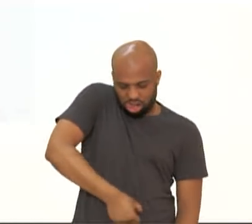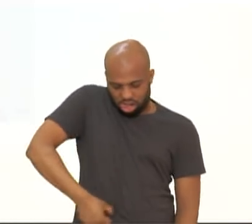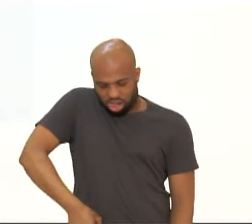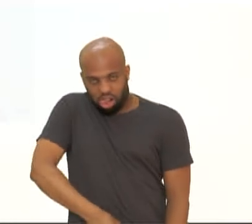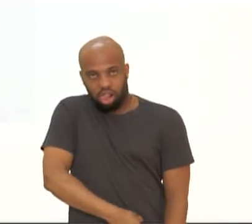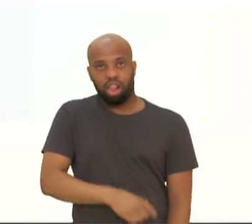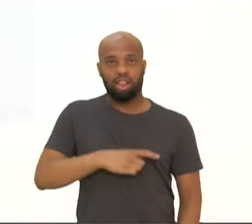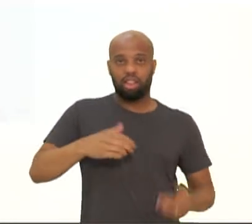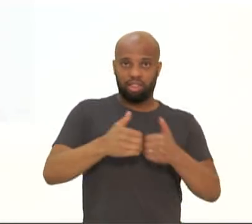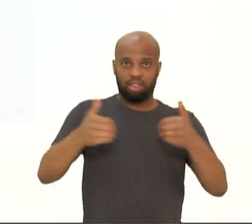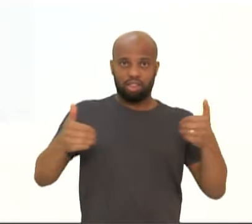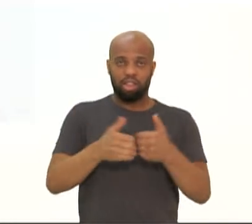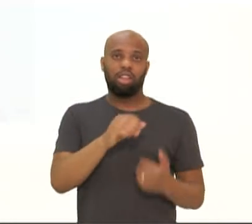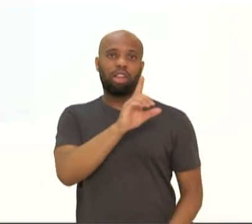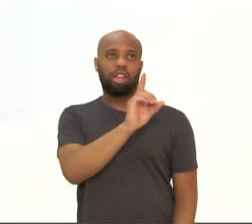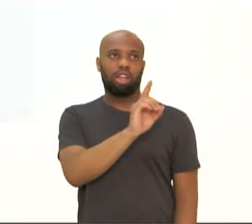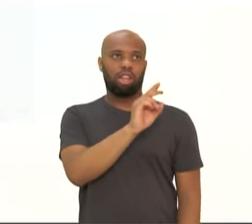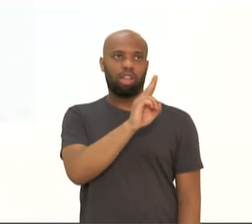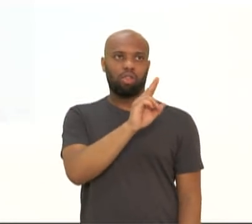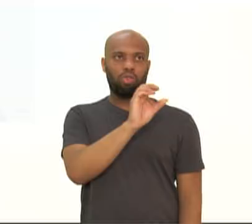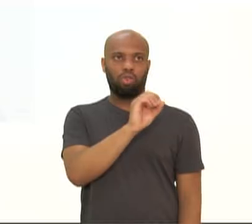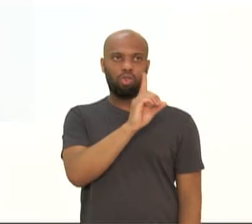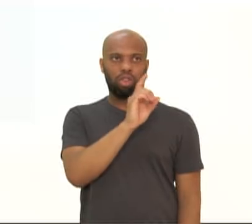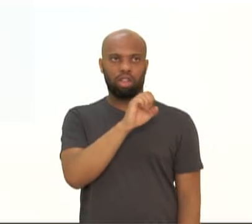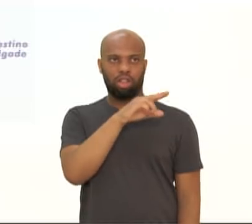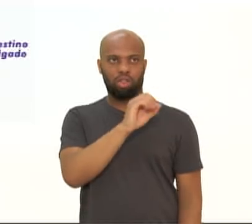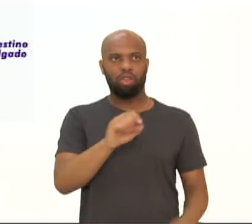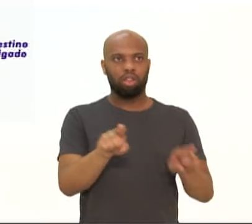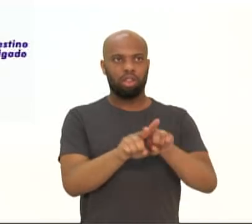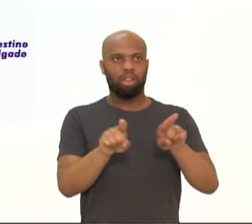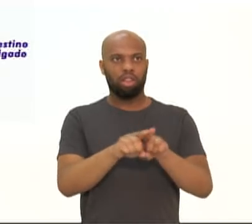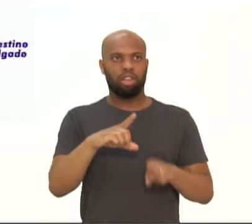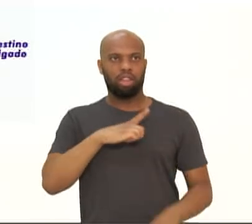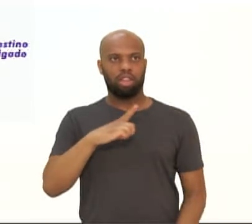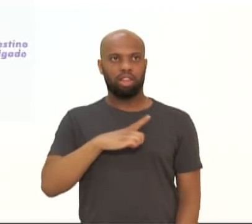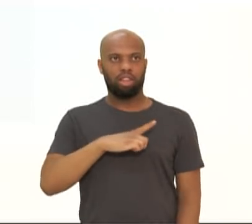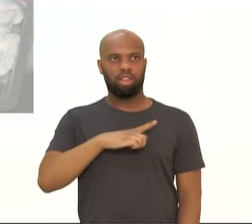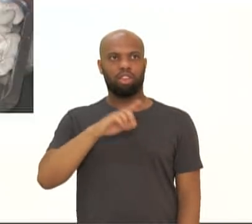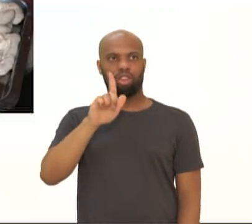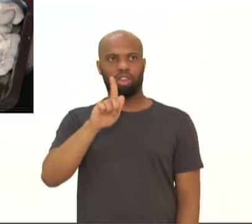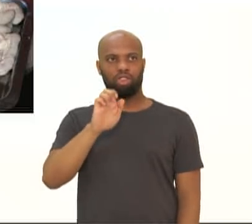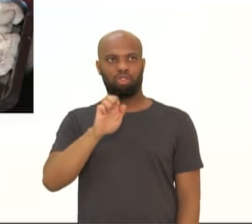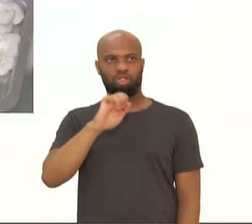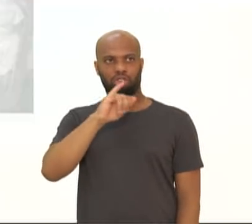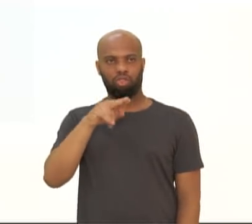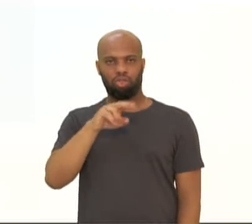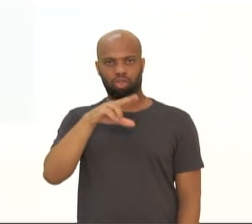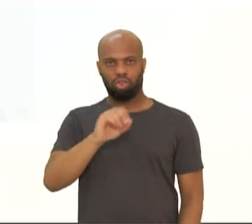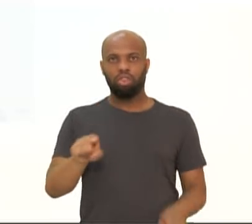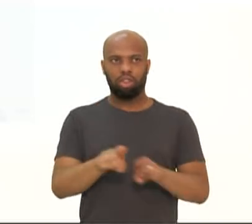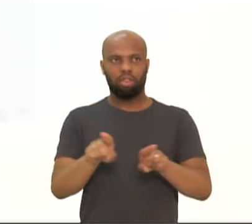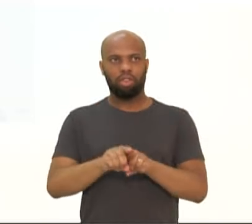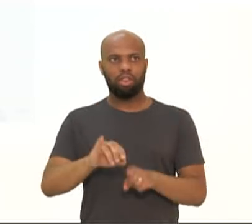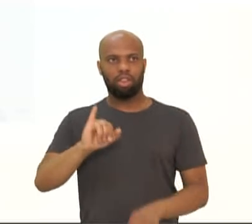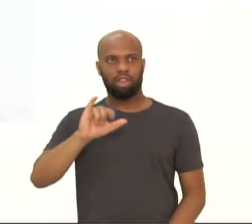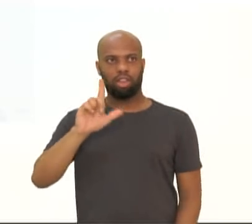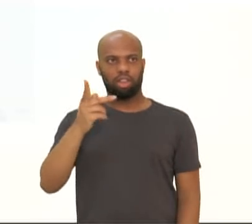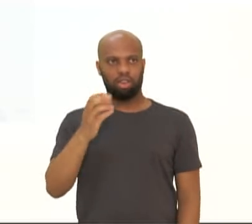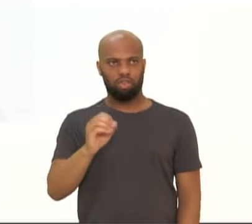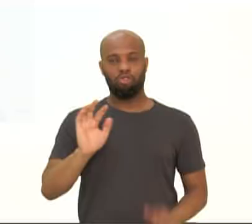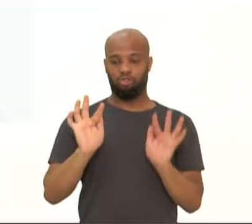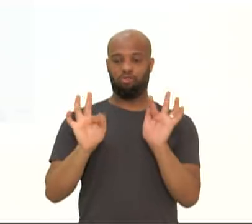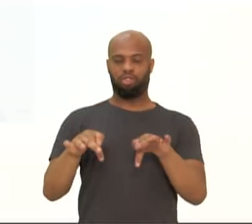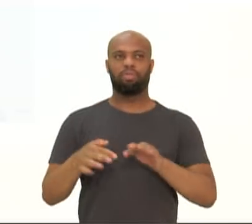é dividido em duodeno, sua primeira porção, jejuno, a segunda, e íleo, o finalzinho,